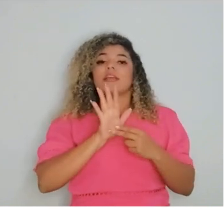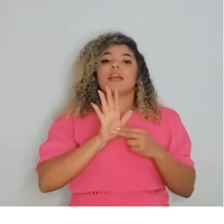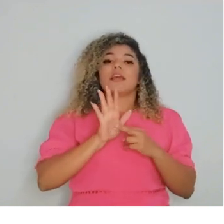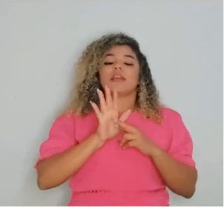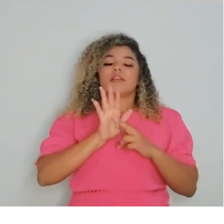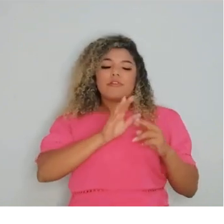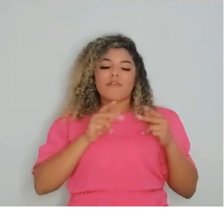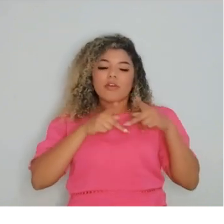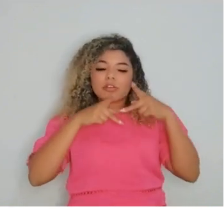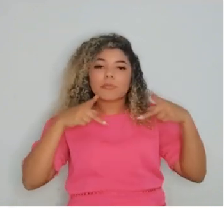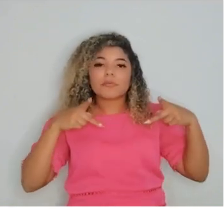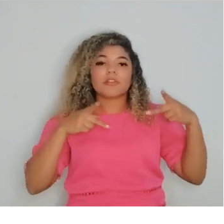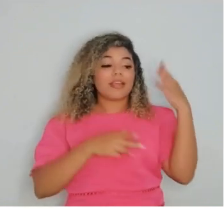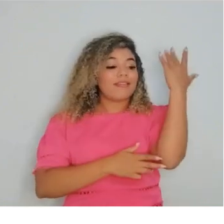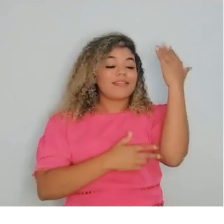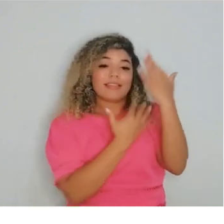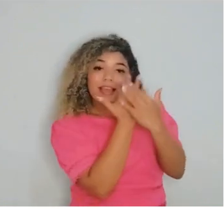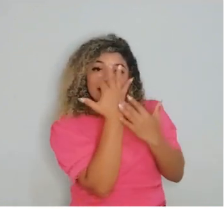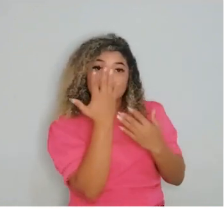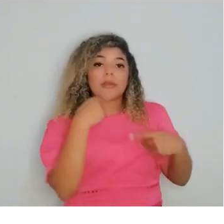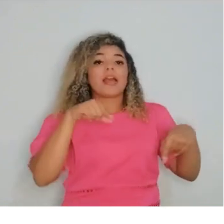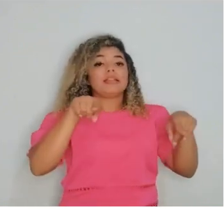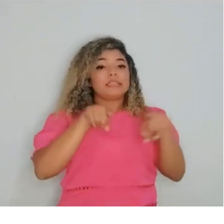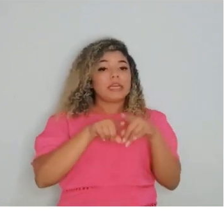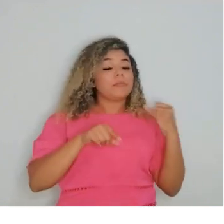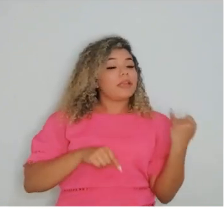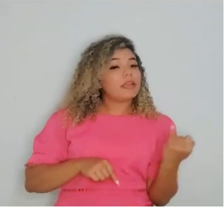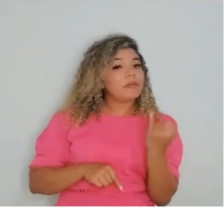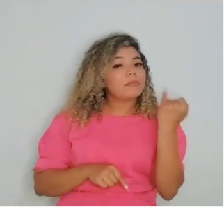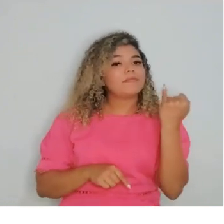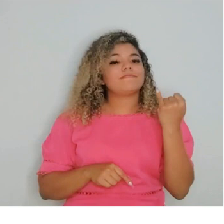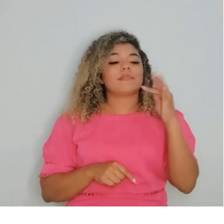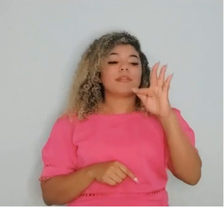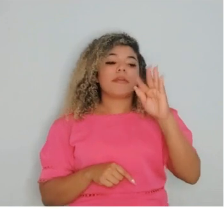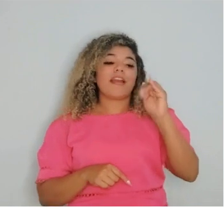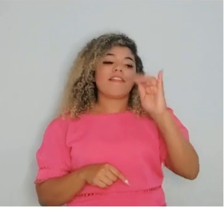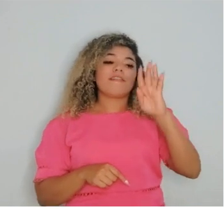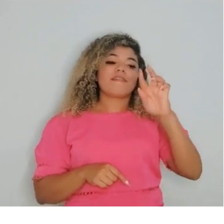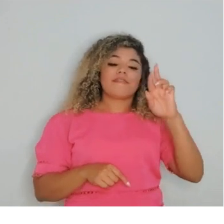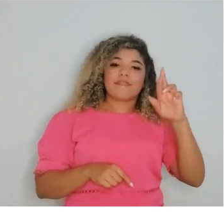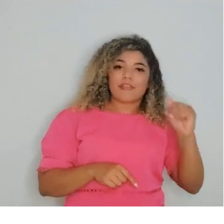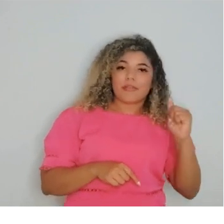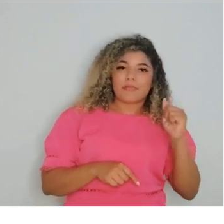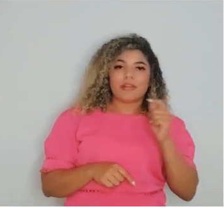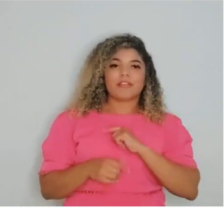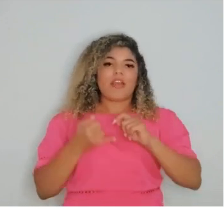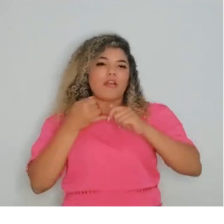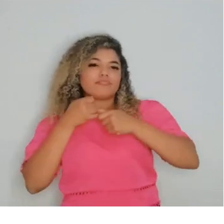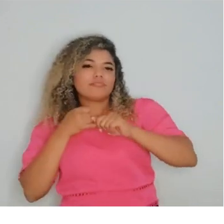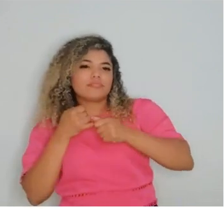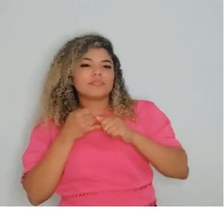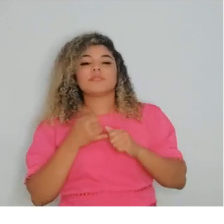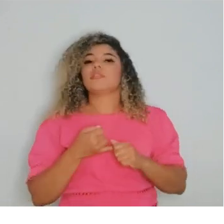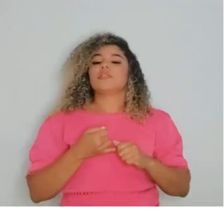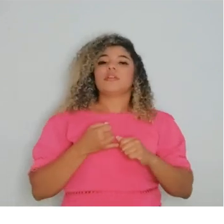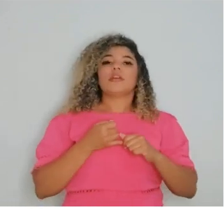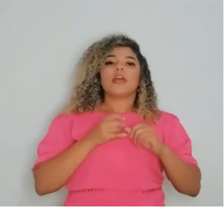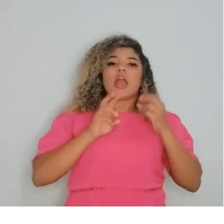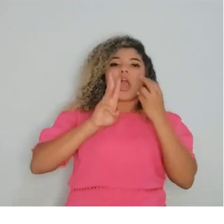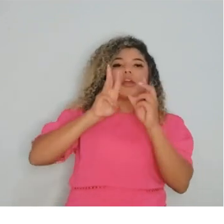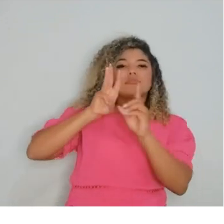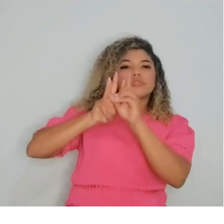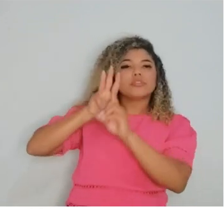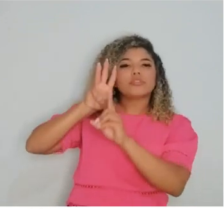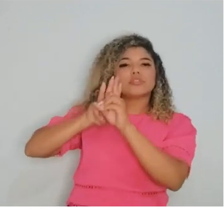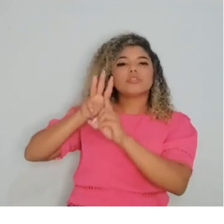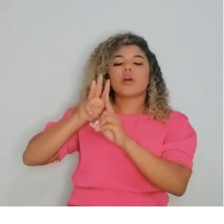representam as fontes de proteína vegetal. Também são excelentes fontes de fibras. Compõem este grupo feijão,